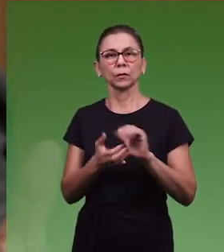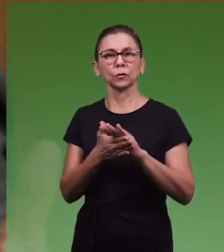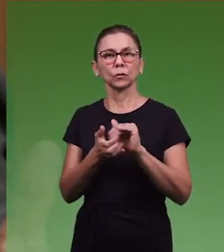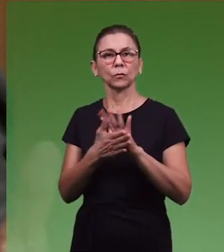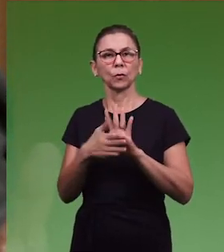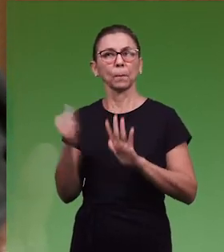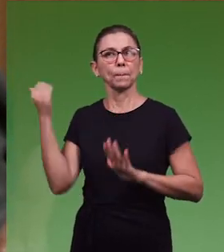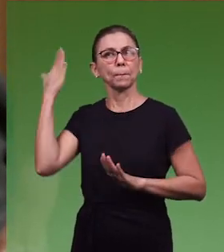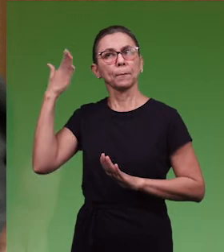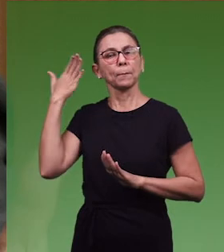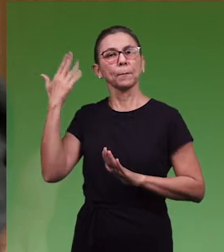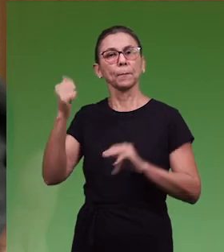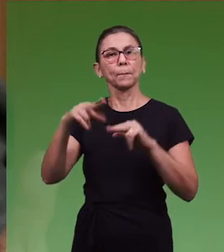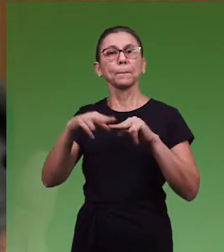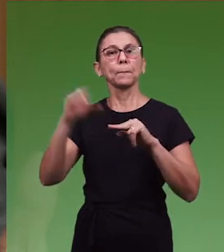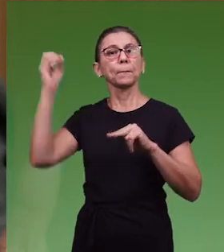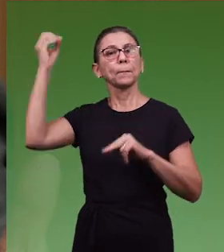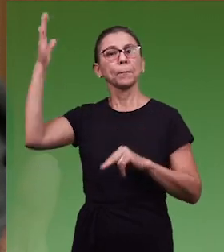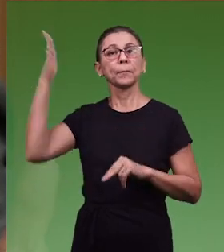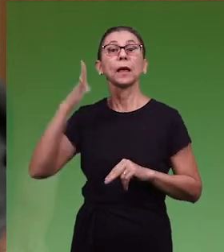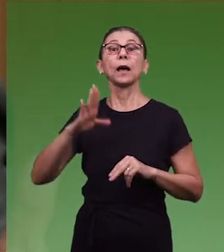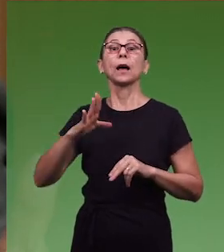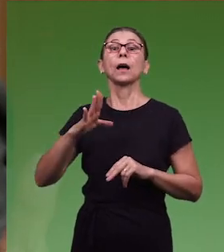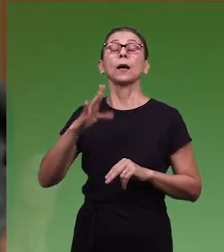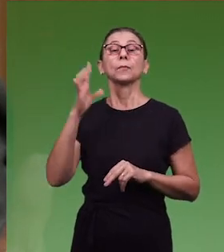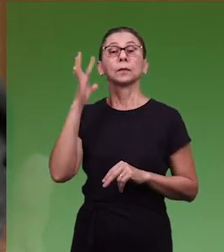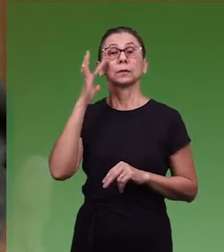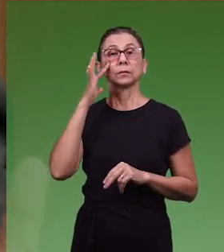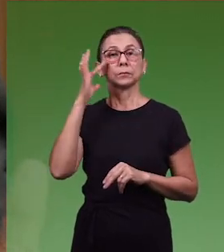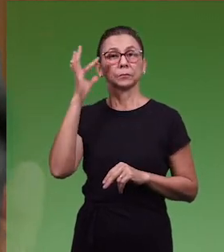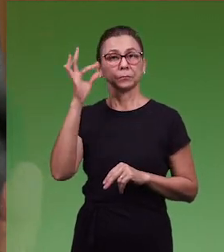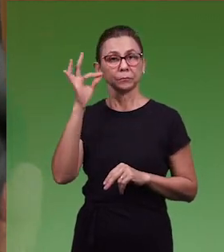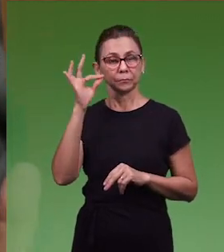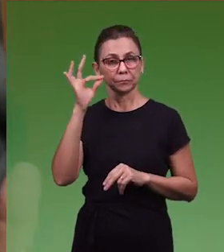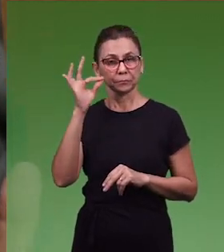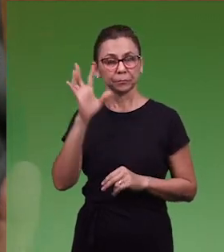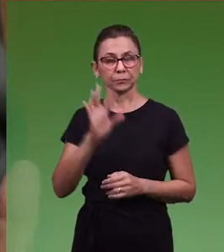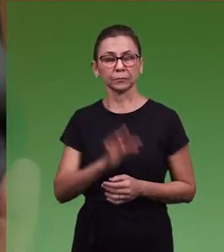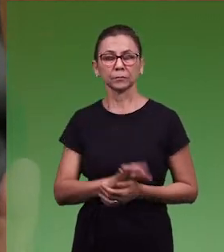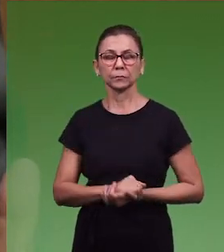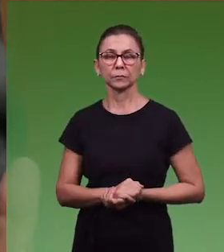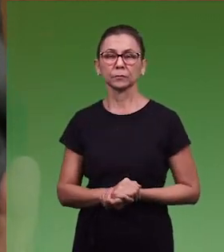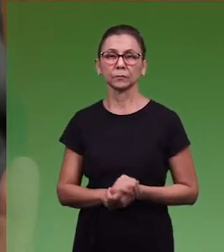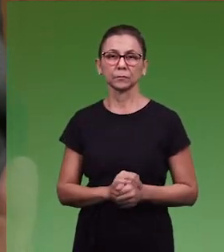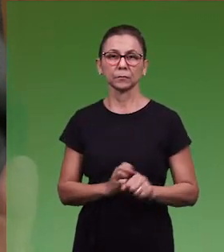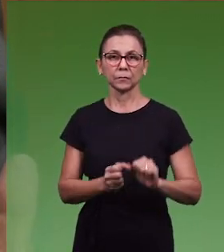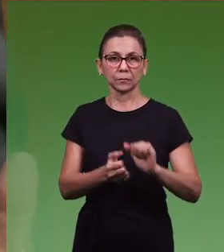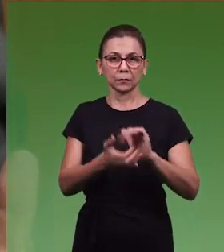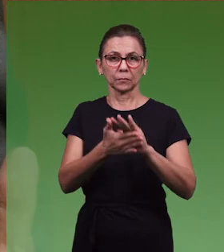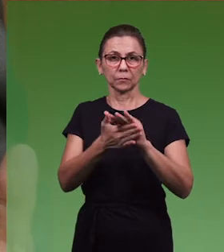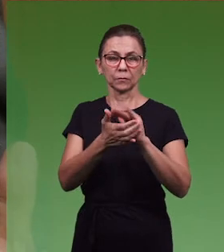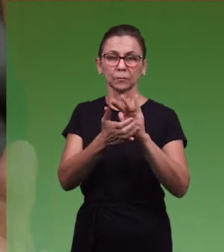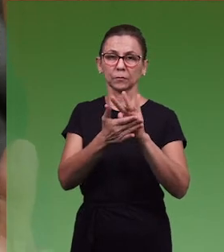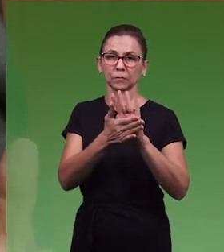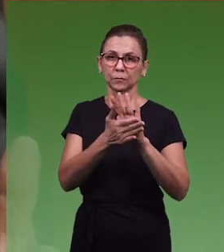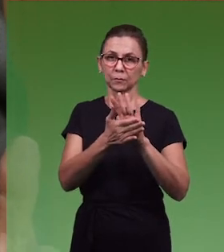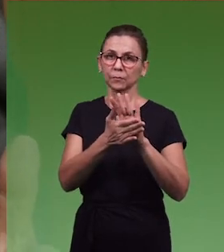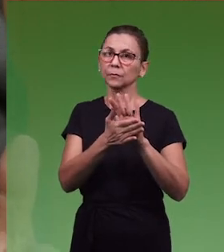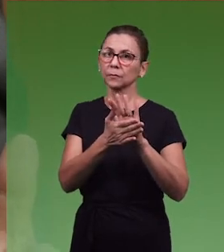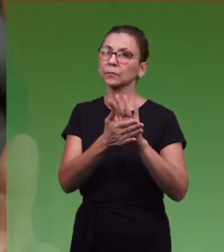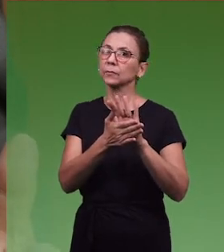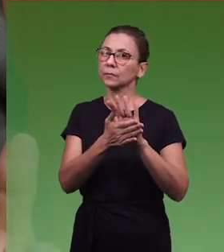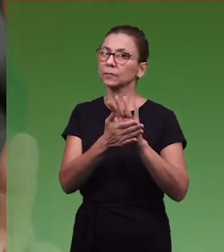por revelação, uma observação. O louvor faz parte